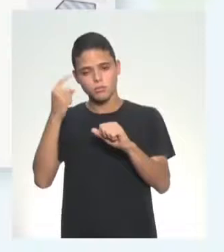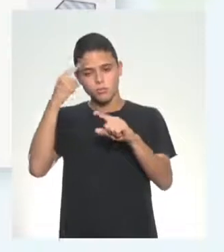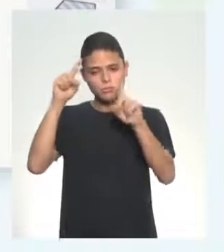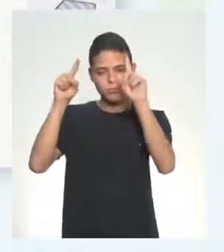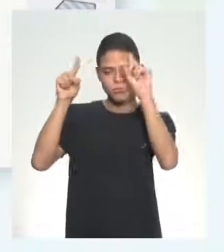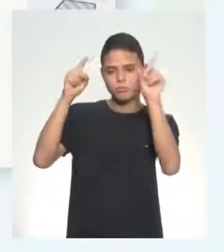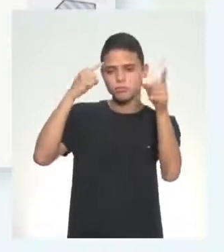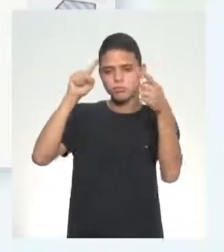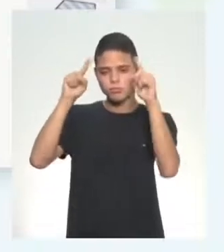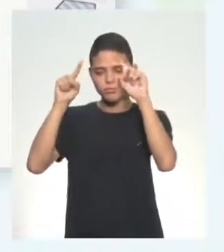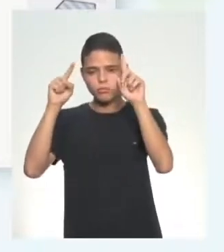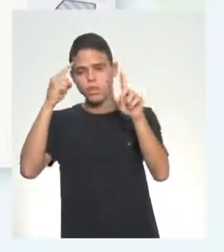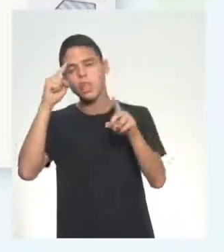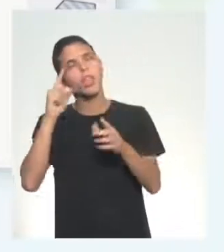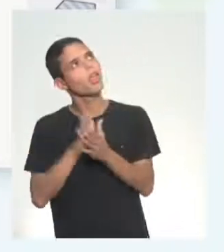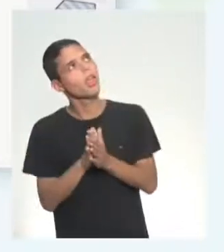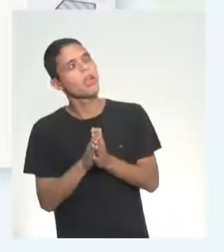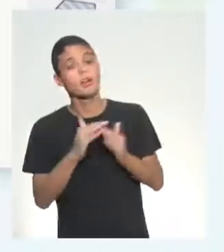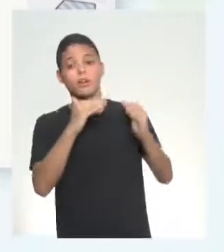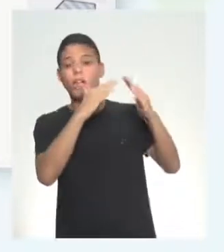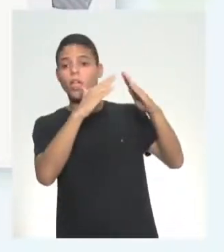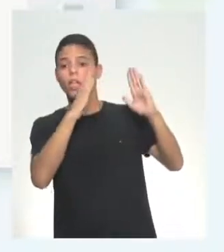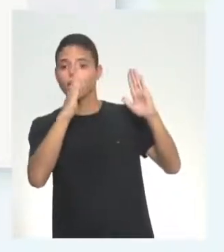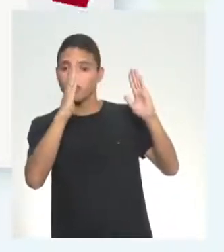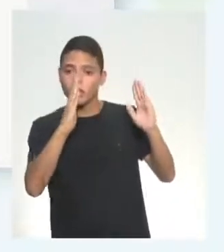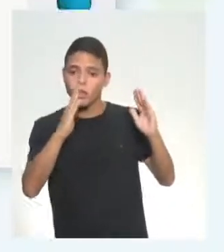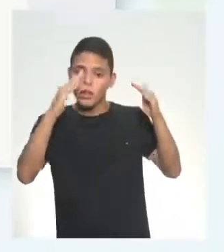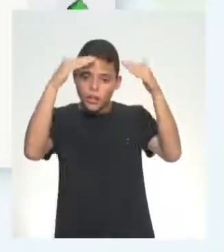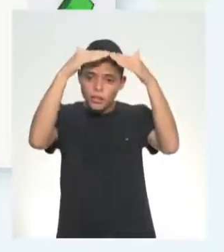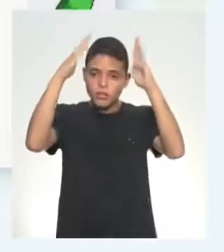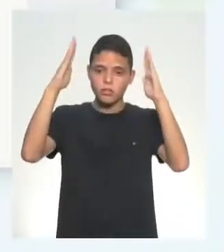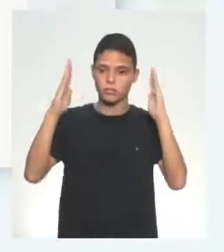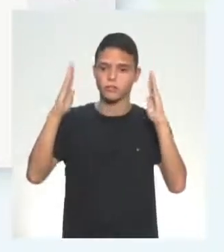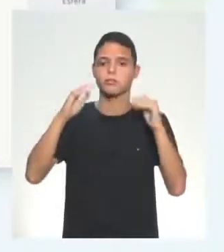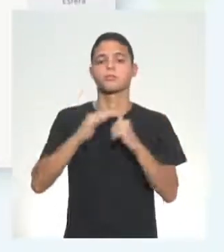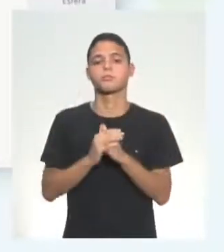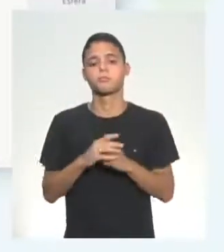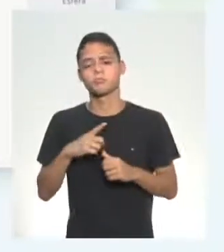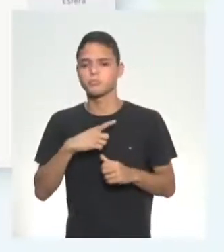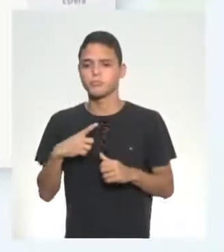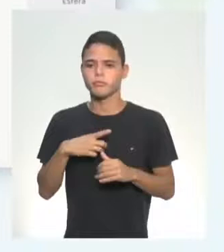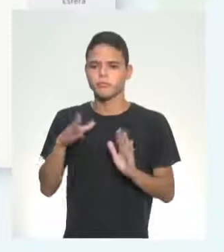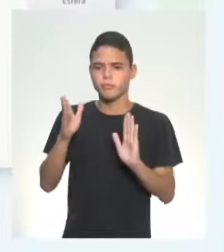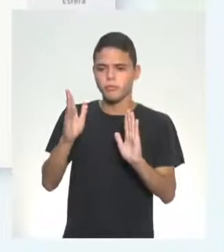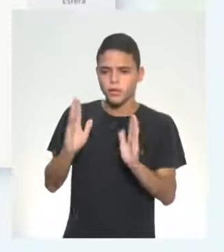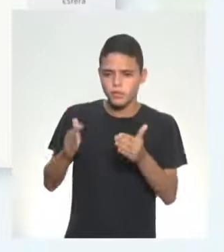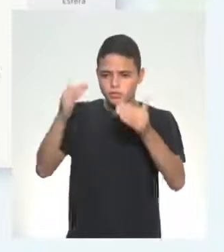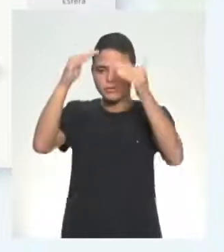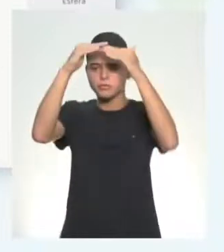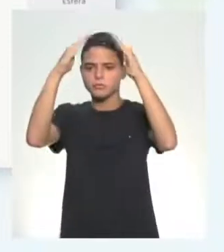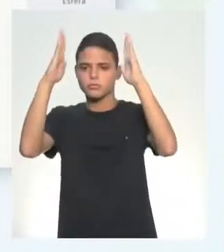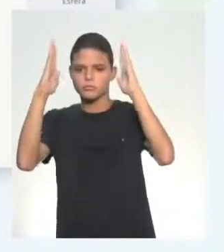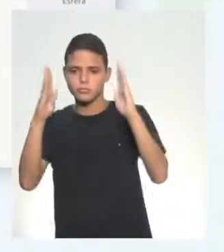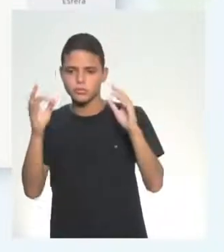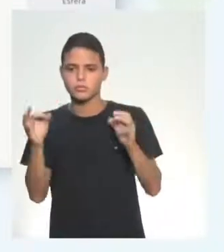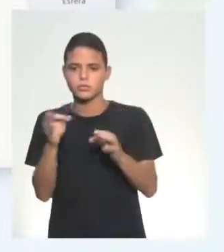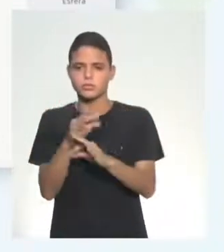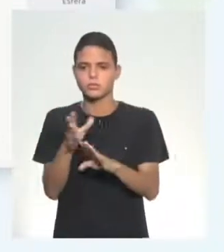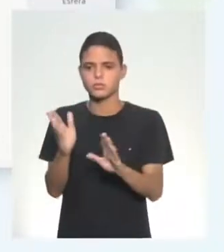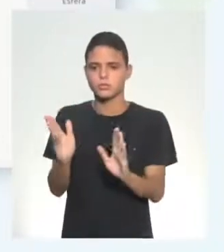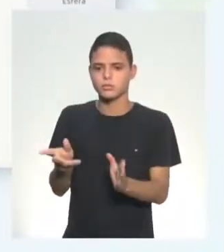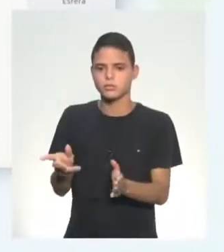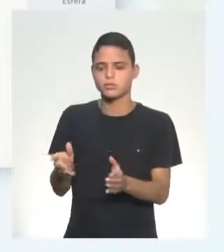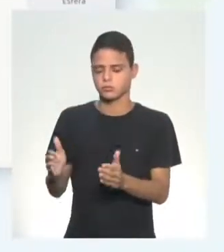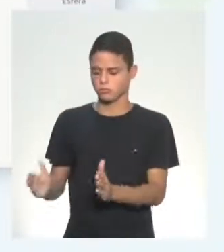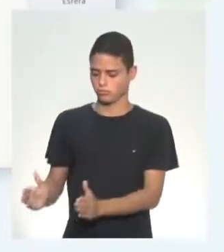aqui um telhado. Aqui nas minhas formas básicas eu já tenho um telhado pronto. Vou arrastar esse telhado para cá.